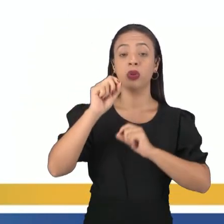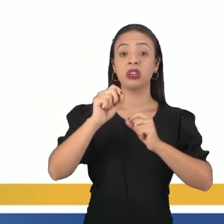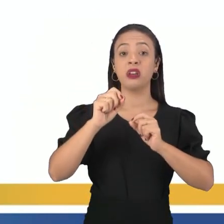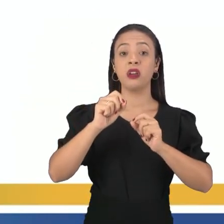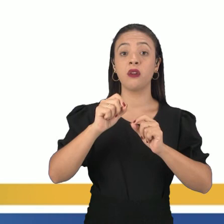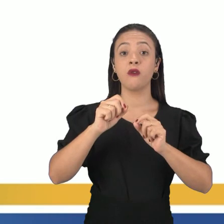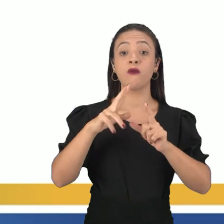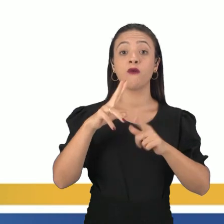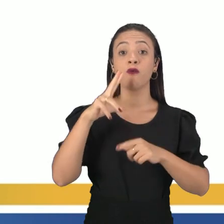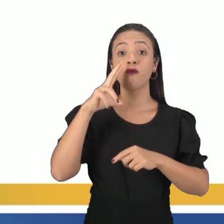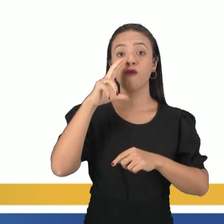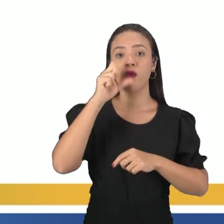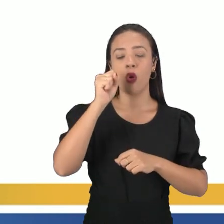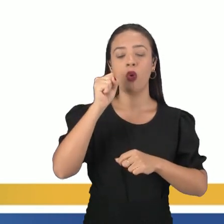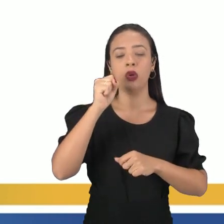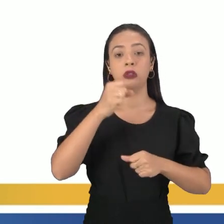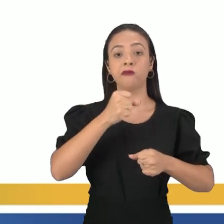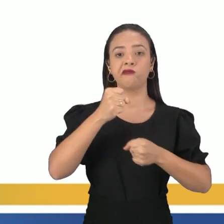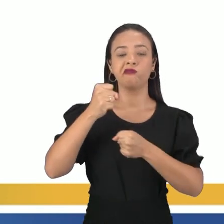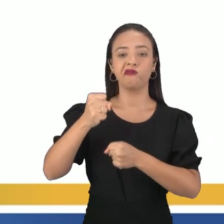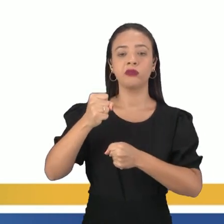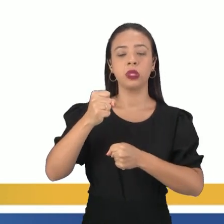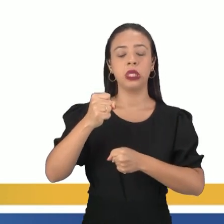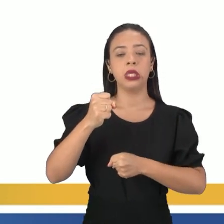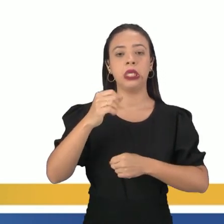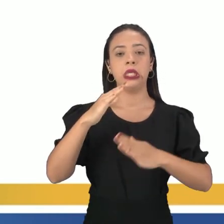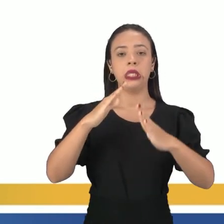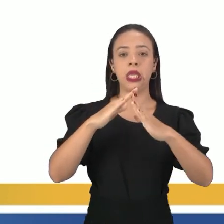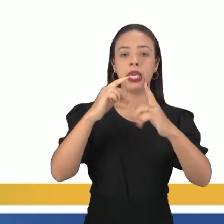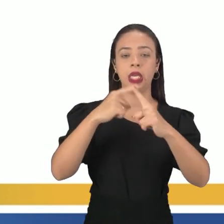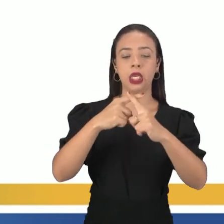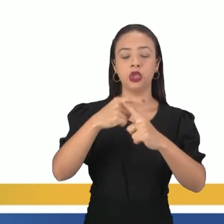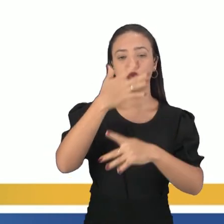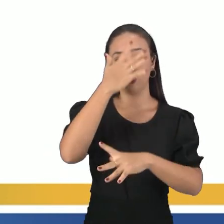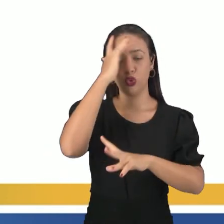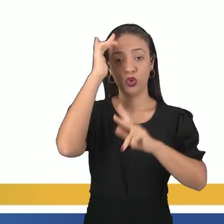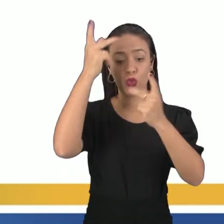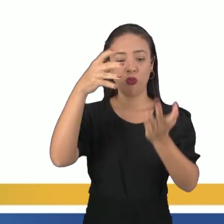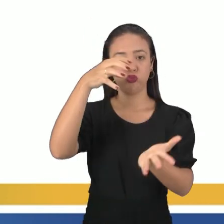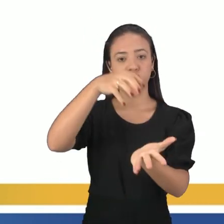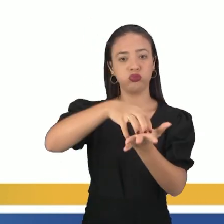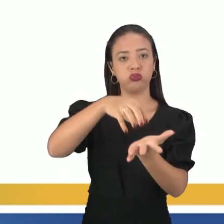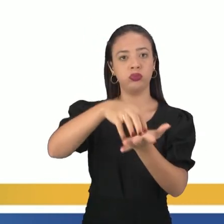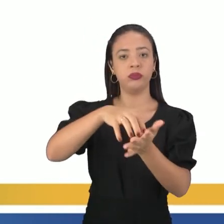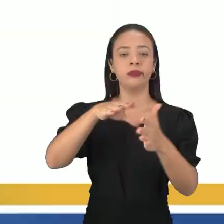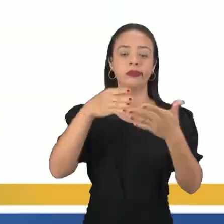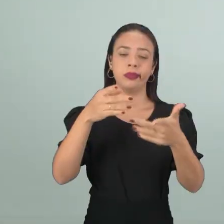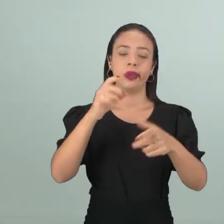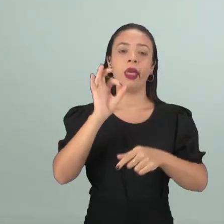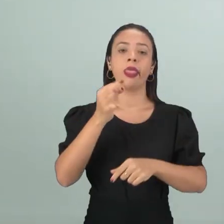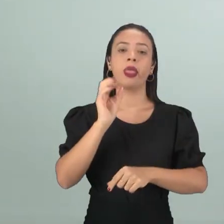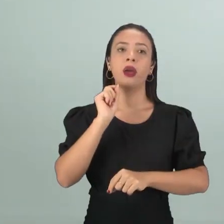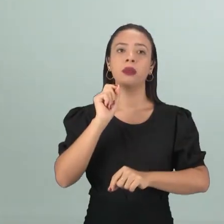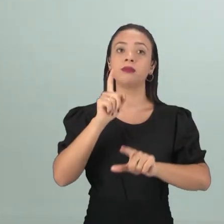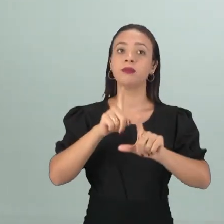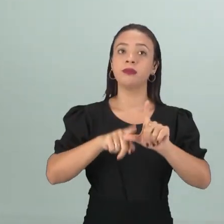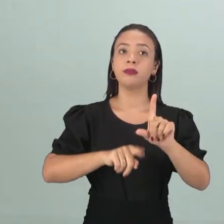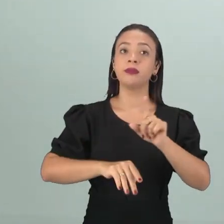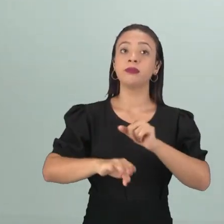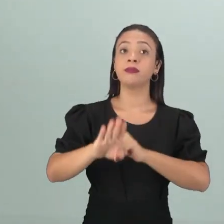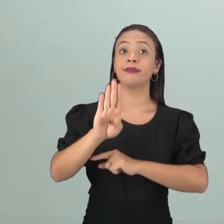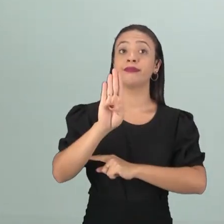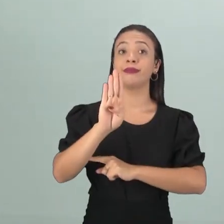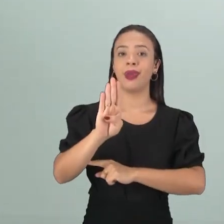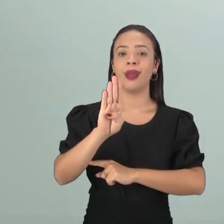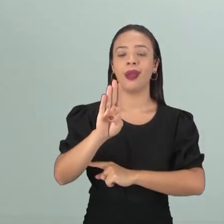intelectual que engrandece o poder da igreja e coloca o homem no centro das coisas. Então, logicamente, a nossa alternativa certa é a